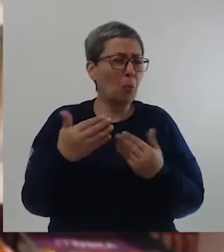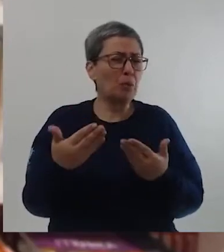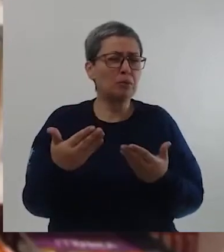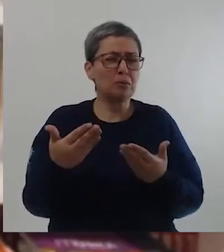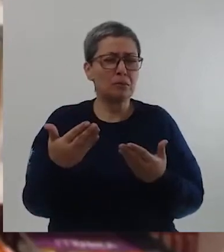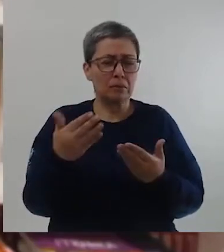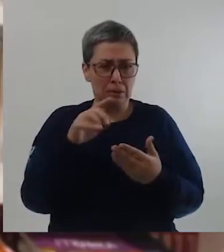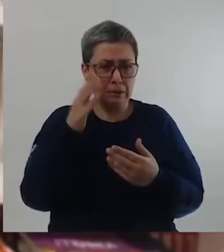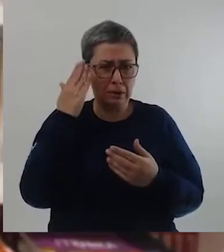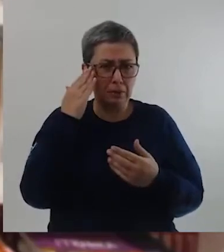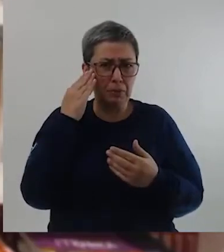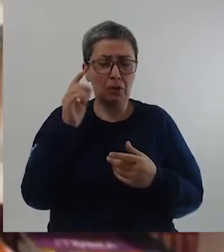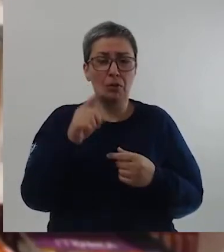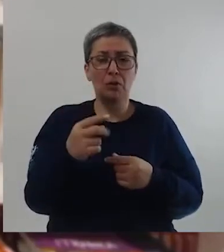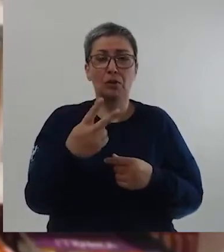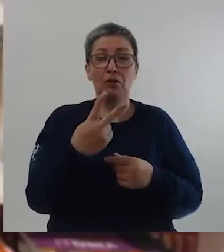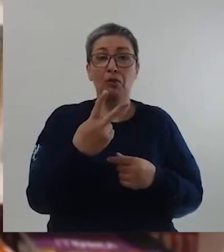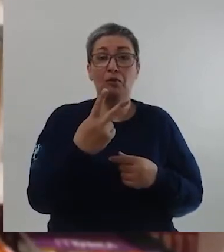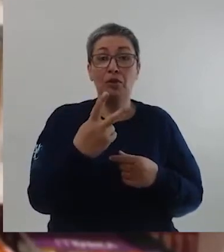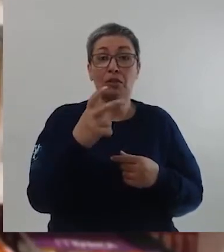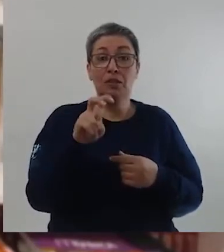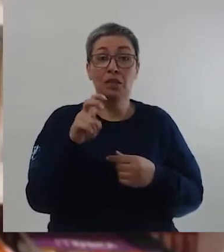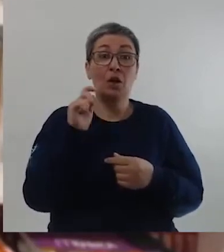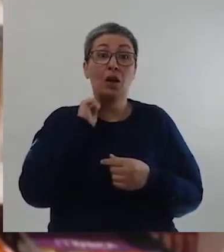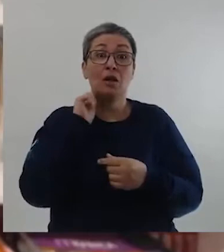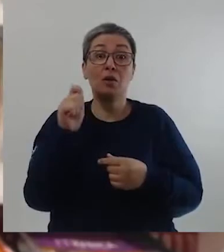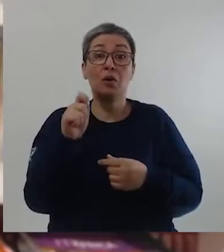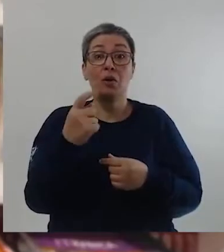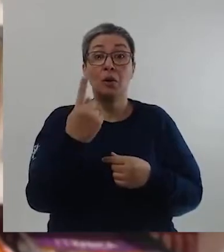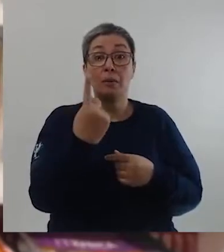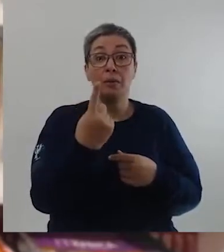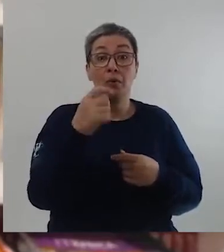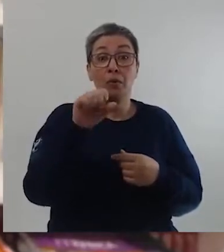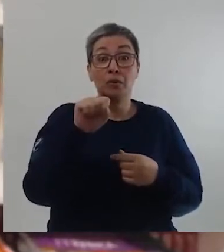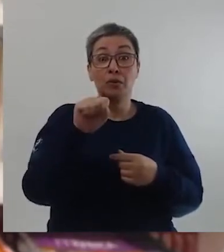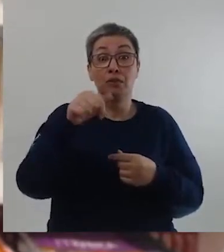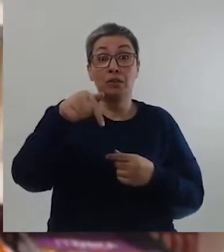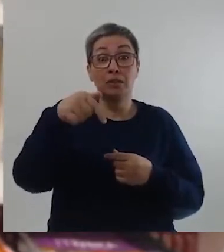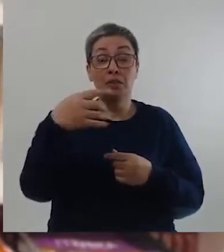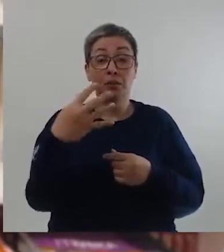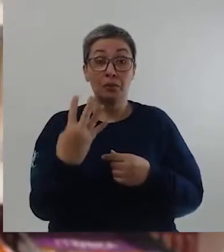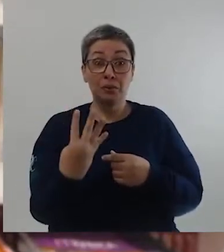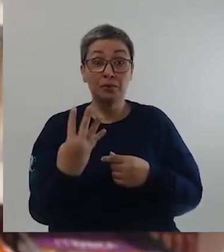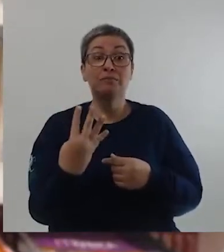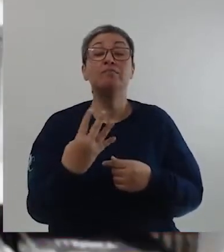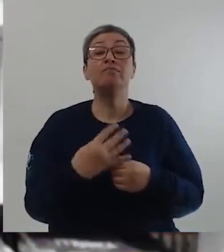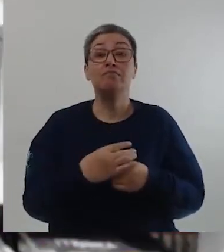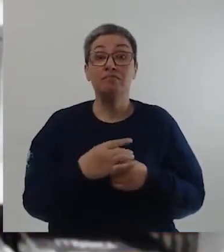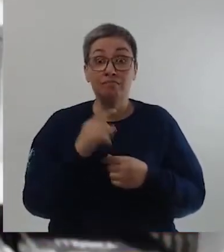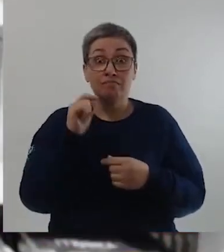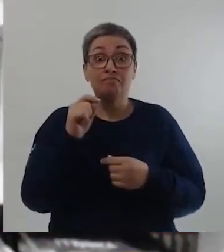menos quando foi 25 de abril de 1874